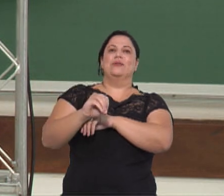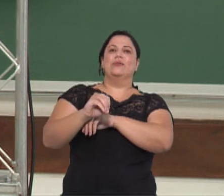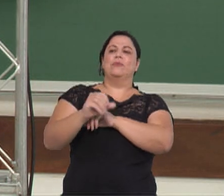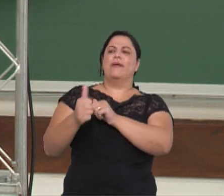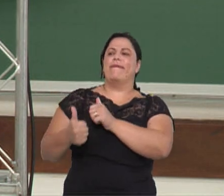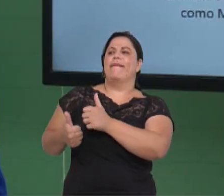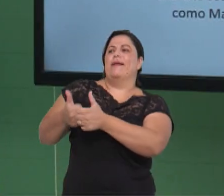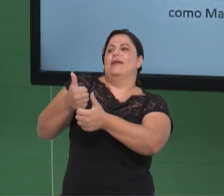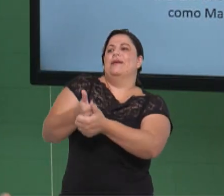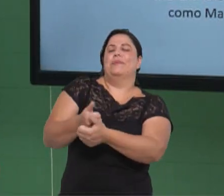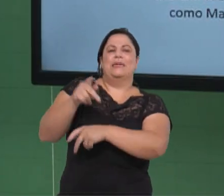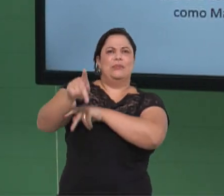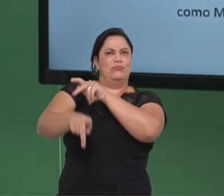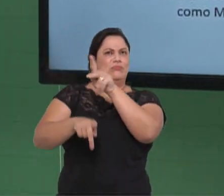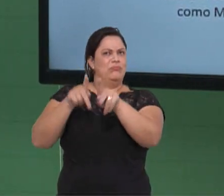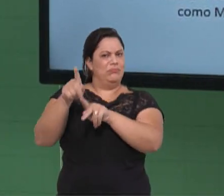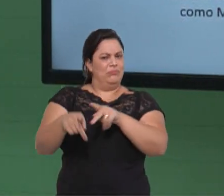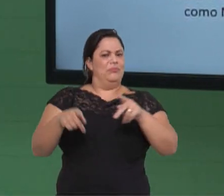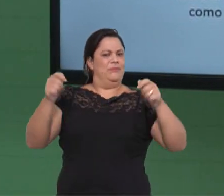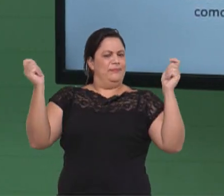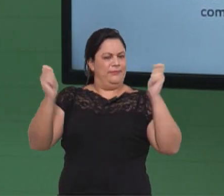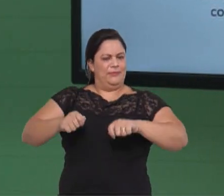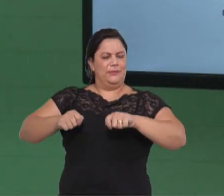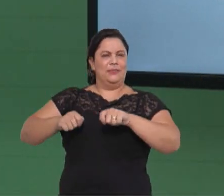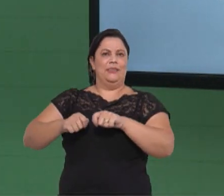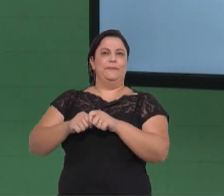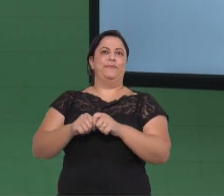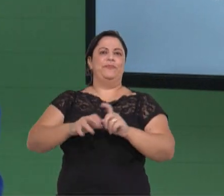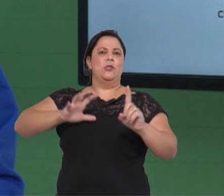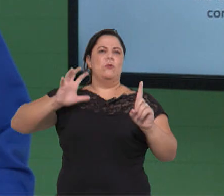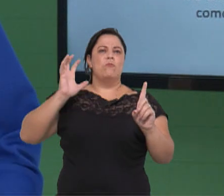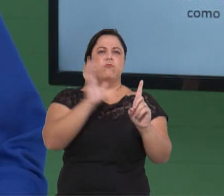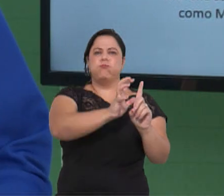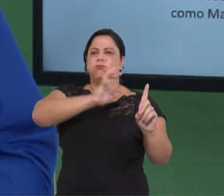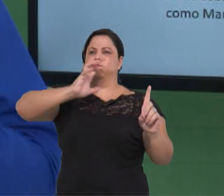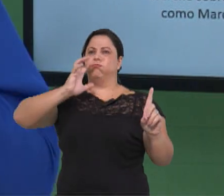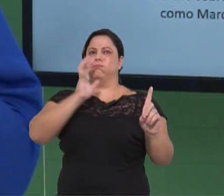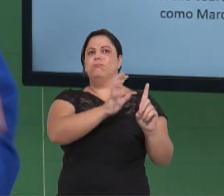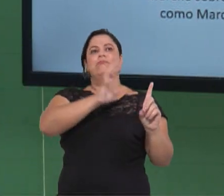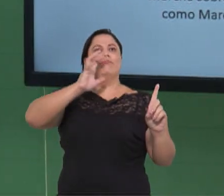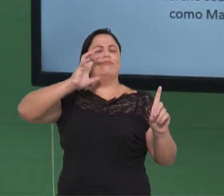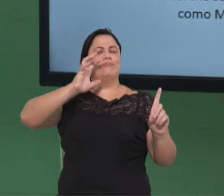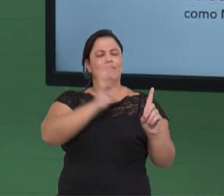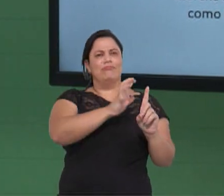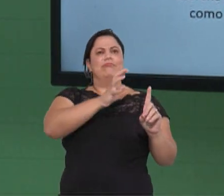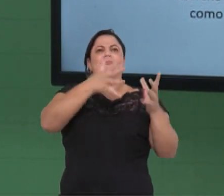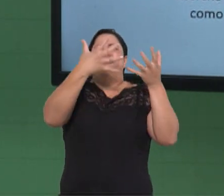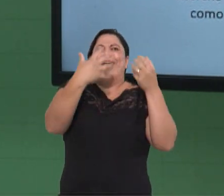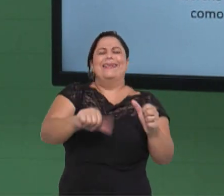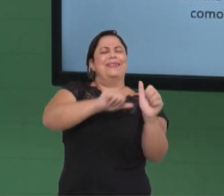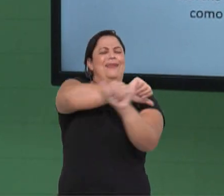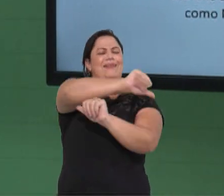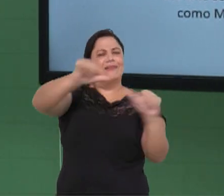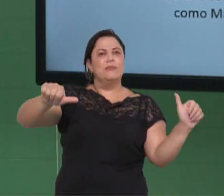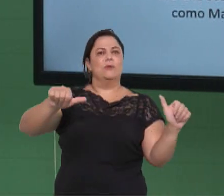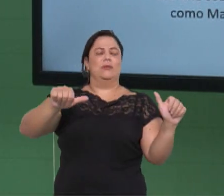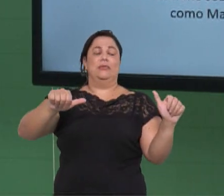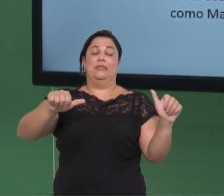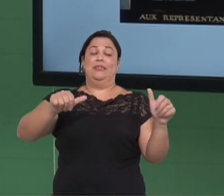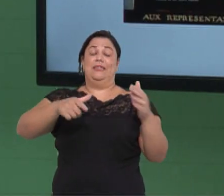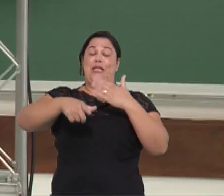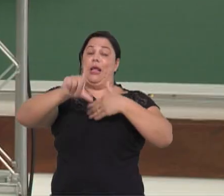do povo, para o povo poder pressionar o rei a aceitar as mudanças e a Constituição.